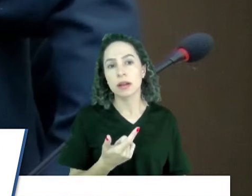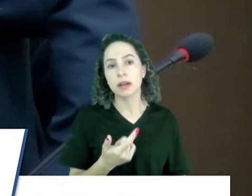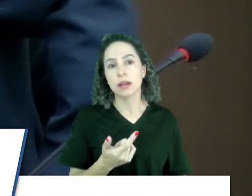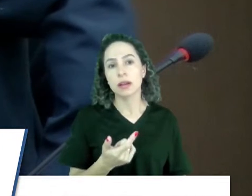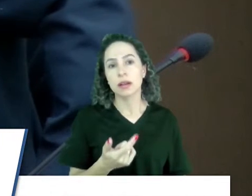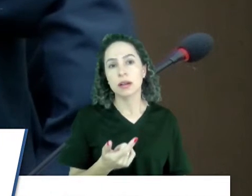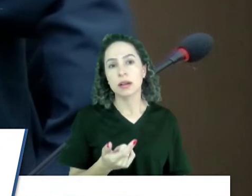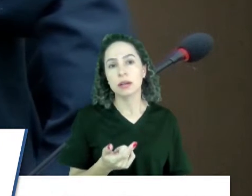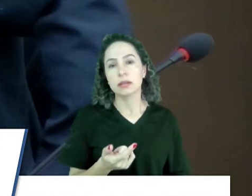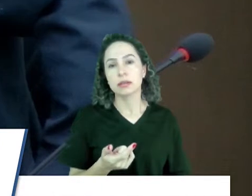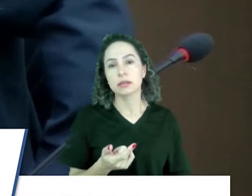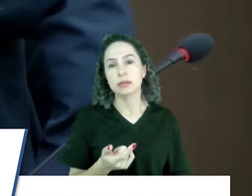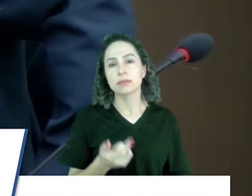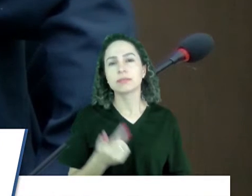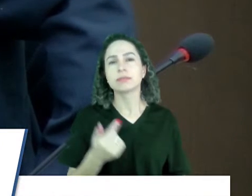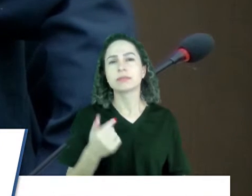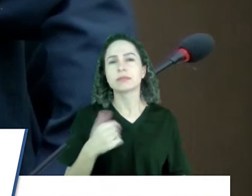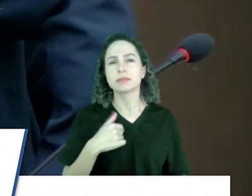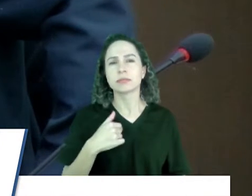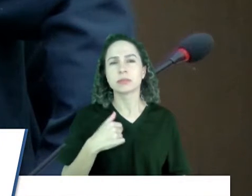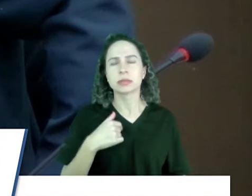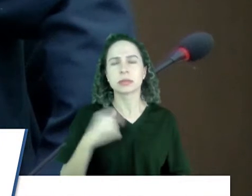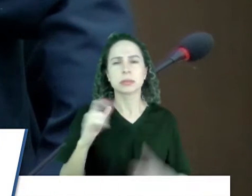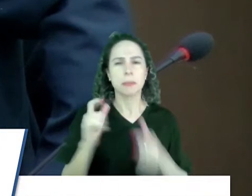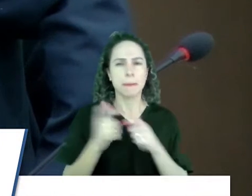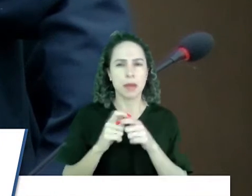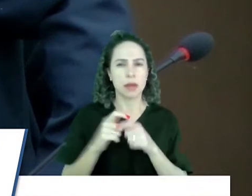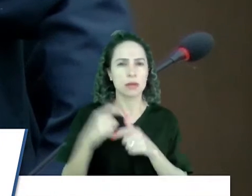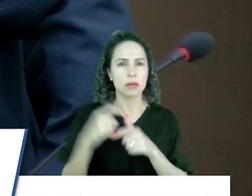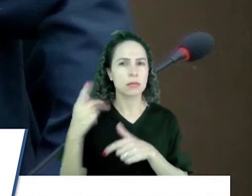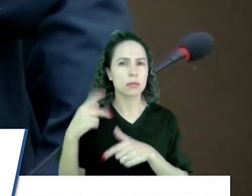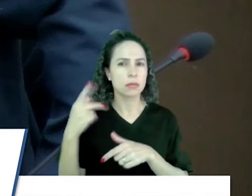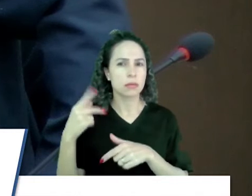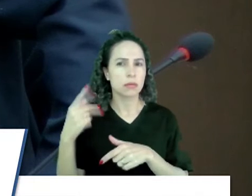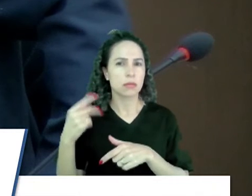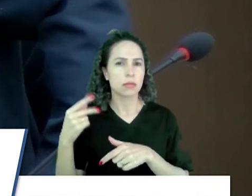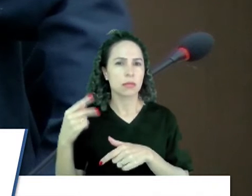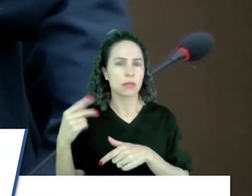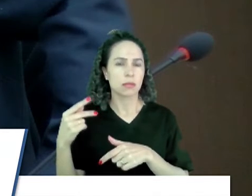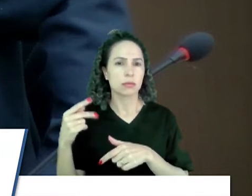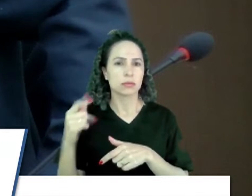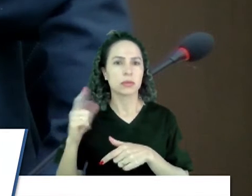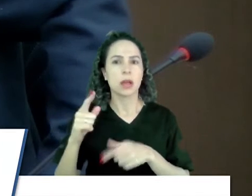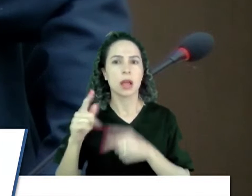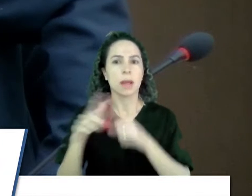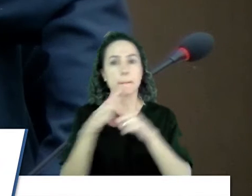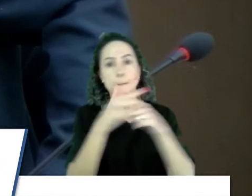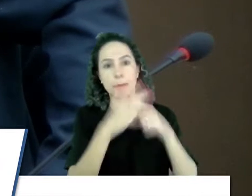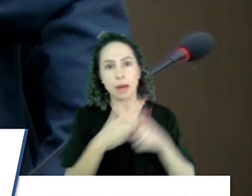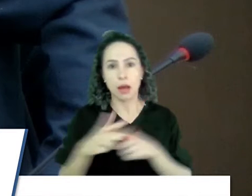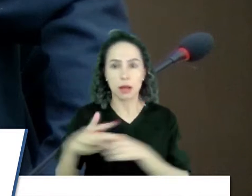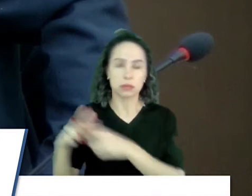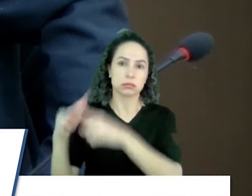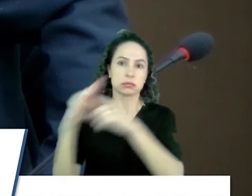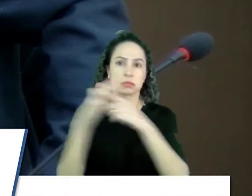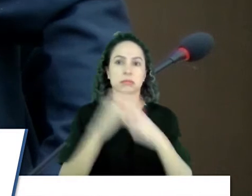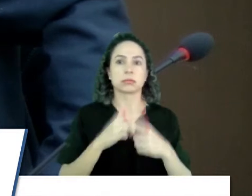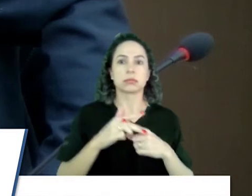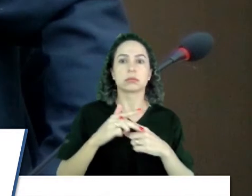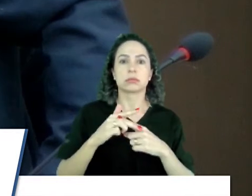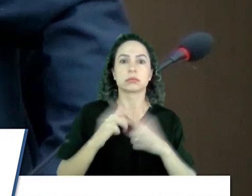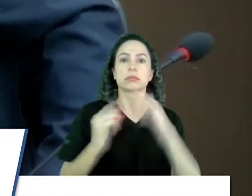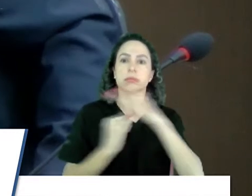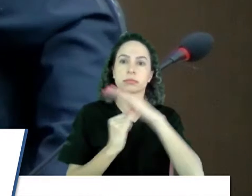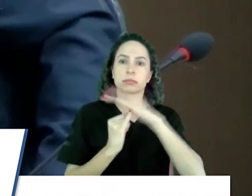é emendas parlamentares, elas são importantes para a manutenção da instituição. Mas o